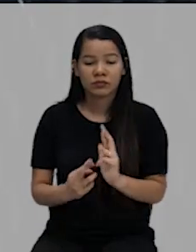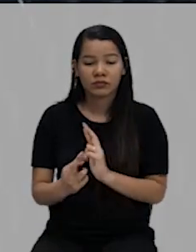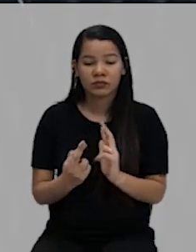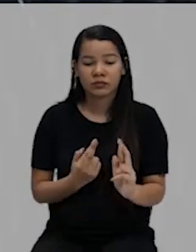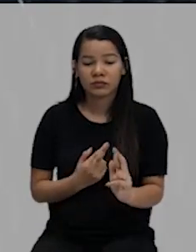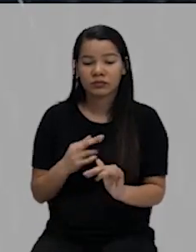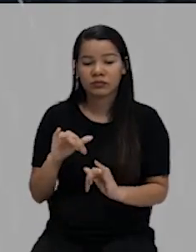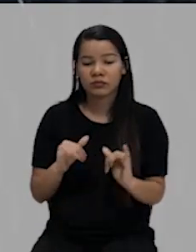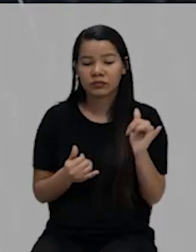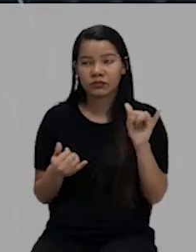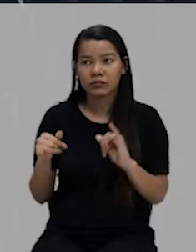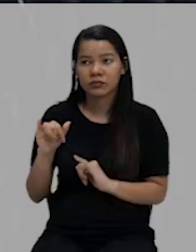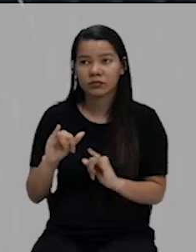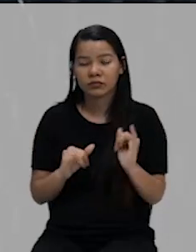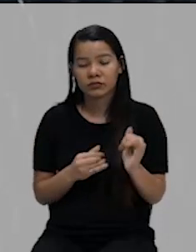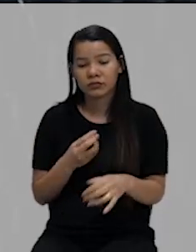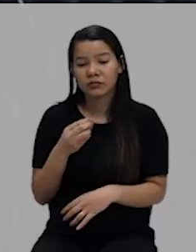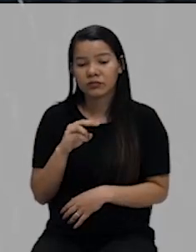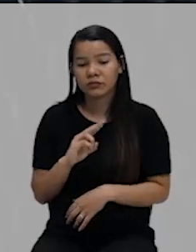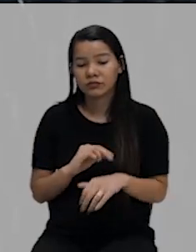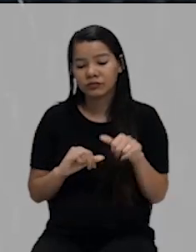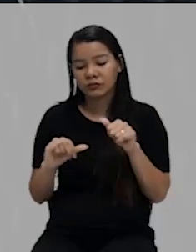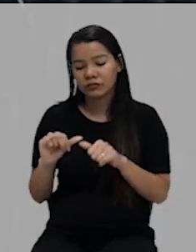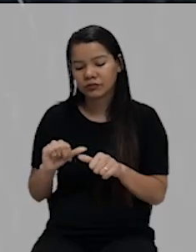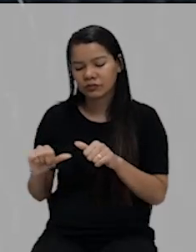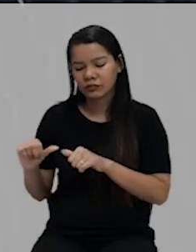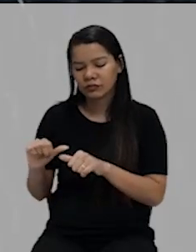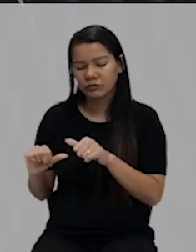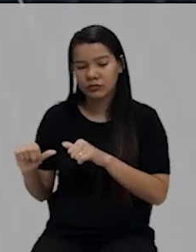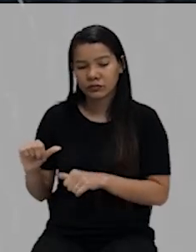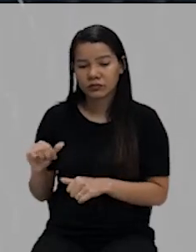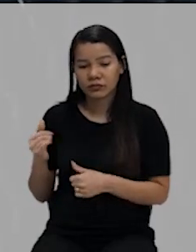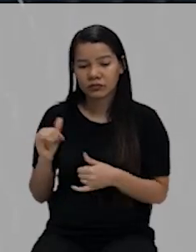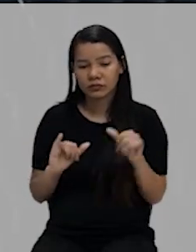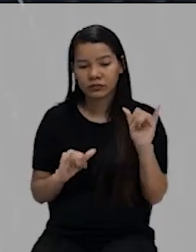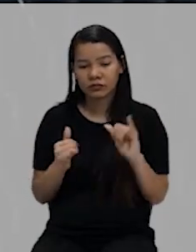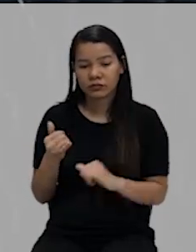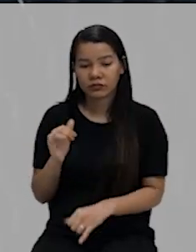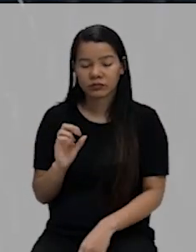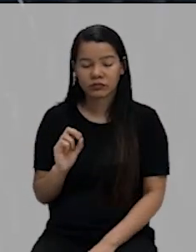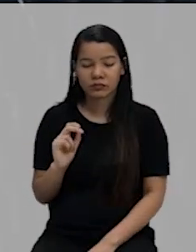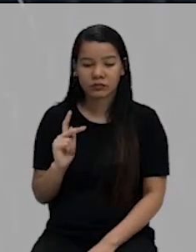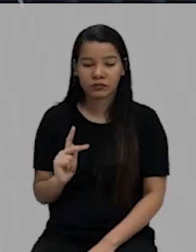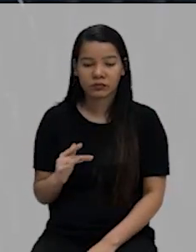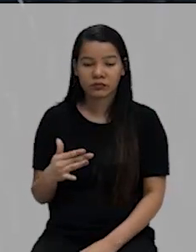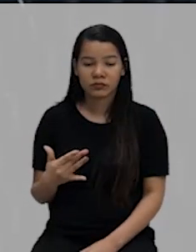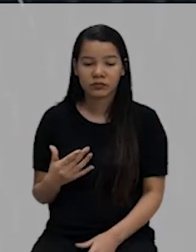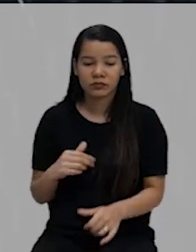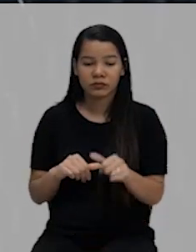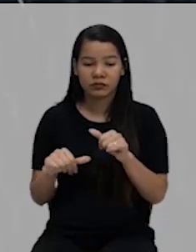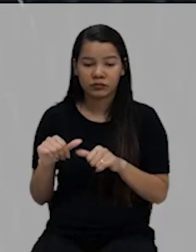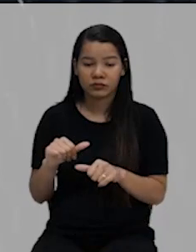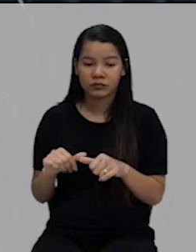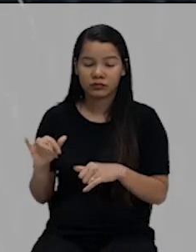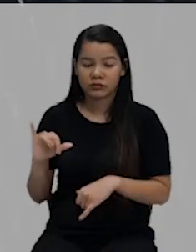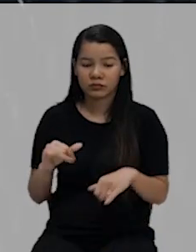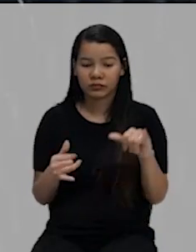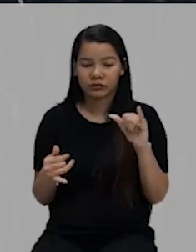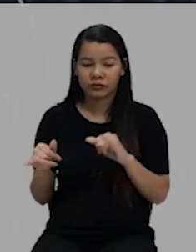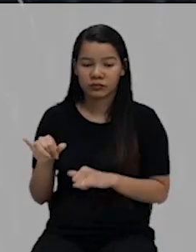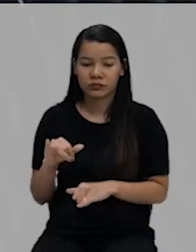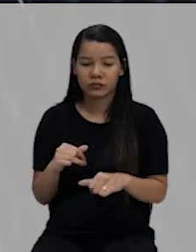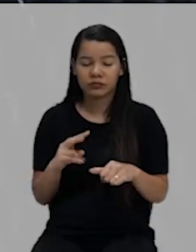química ou uma transformação química, certo? Então, a transformação química ela vai mexer